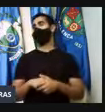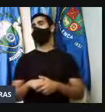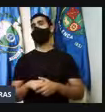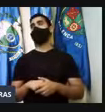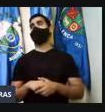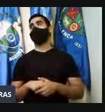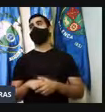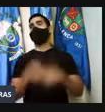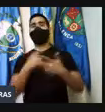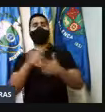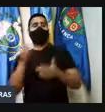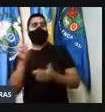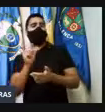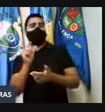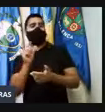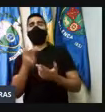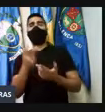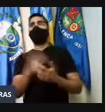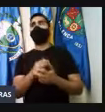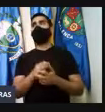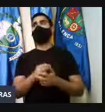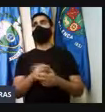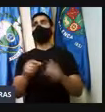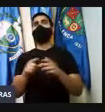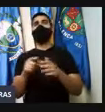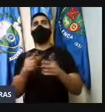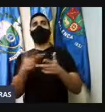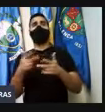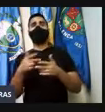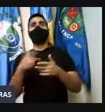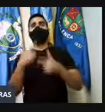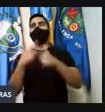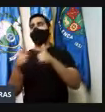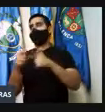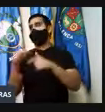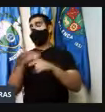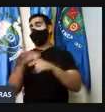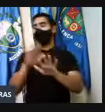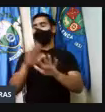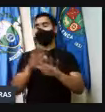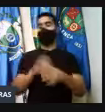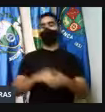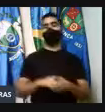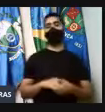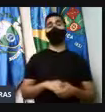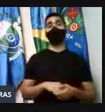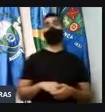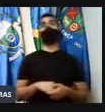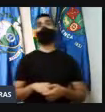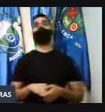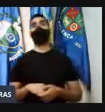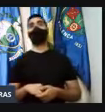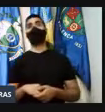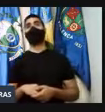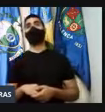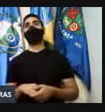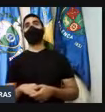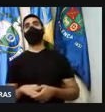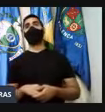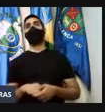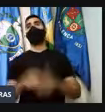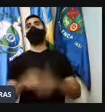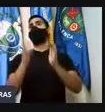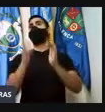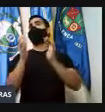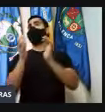tão pequenas ante a uma das maiores crises. Porém, a comissão e do plano diretor